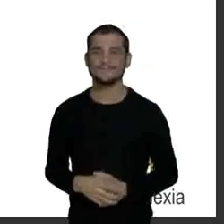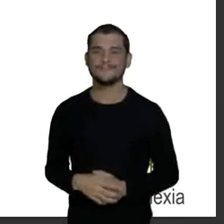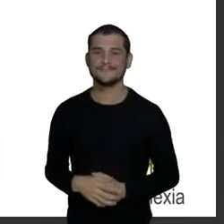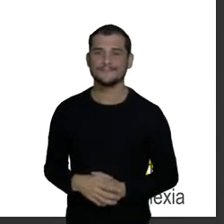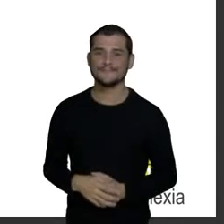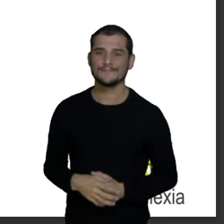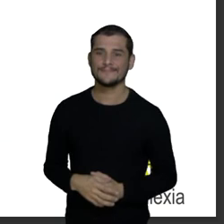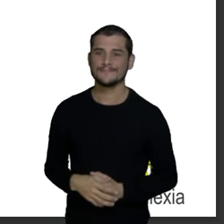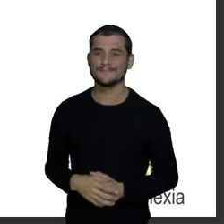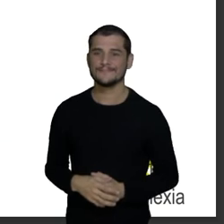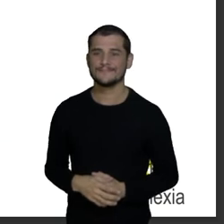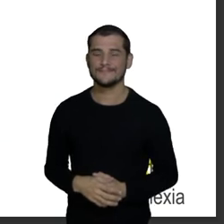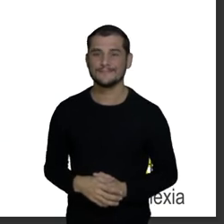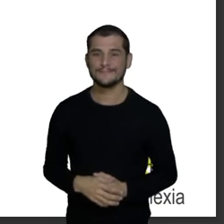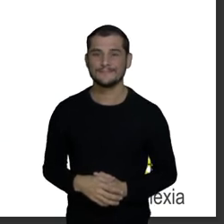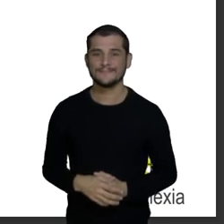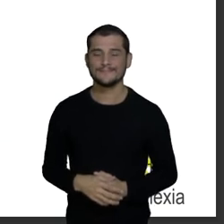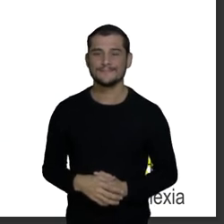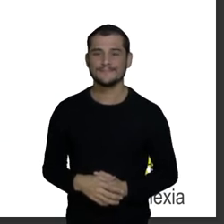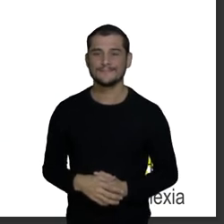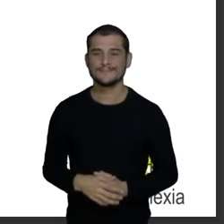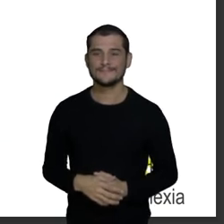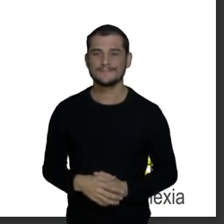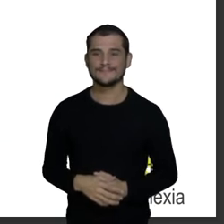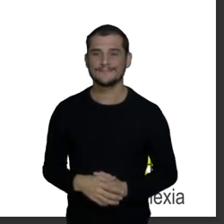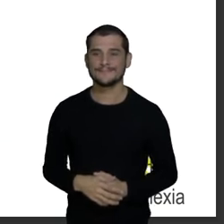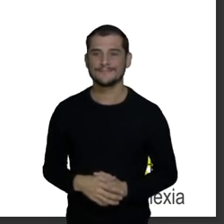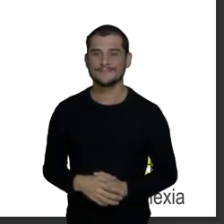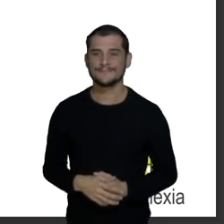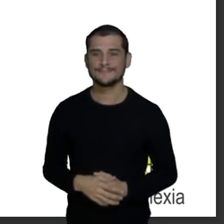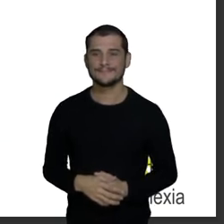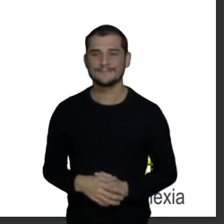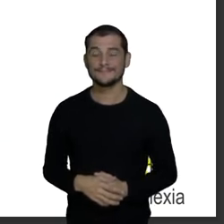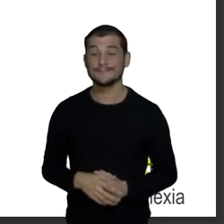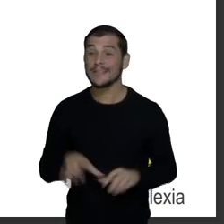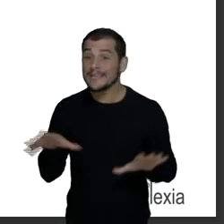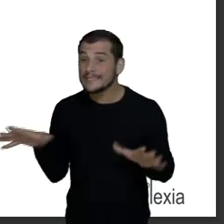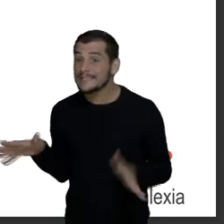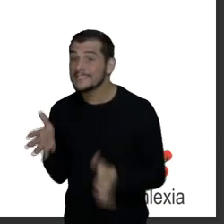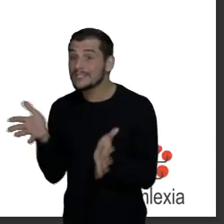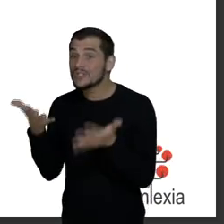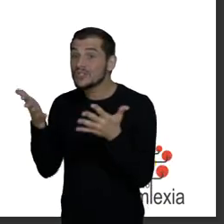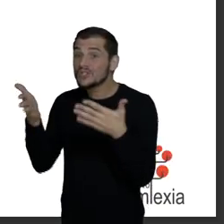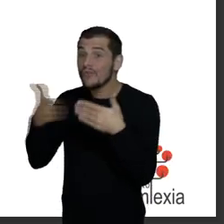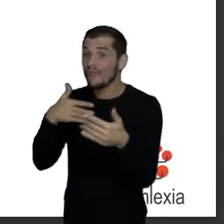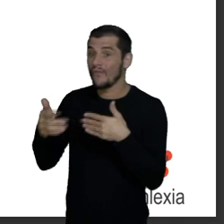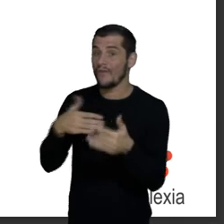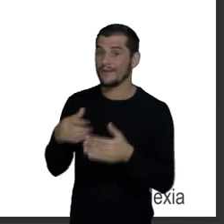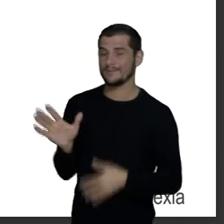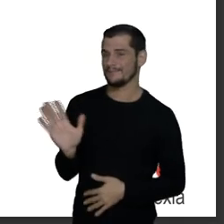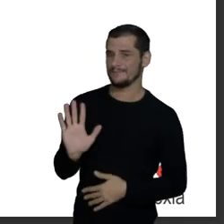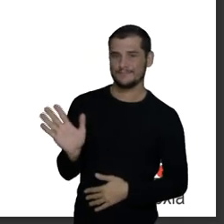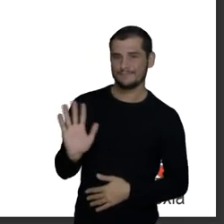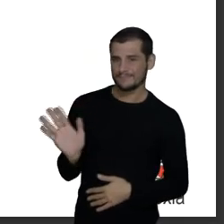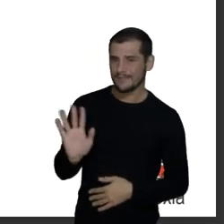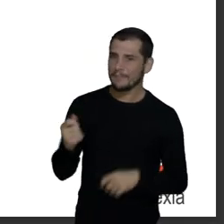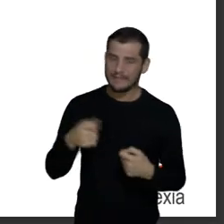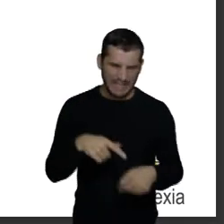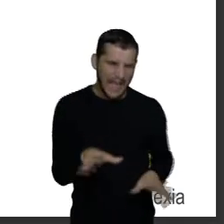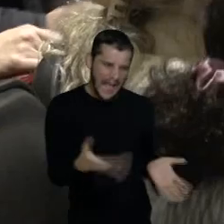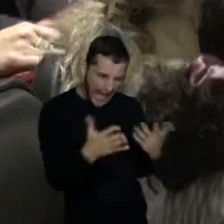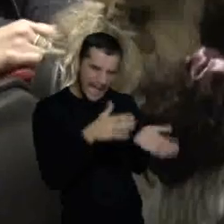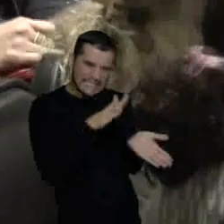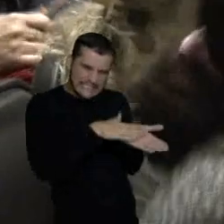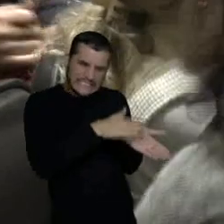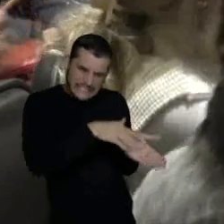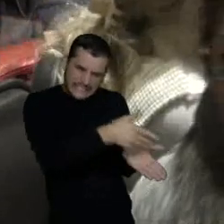gente não é qualquer estímulo né gente não adianta eu ficar do lado da pessoa vai lá vai lá lê lê lê lê lê lê